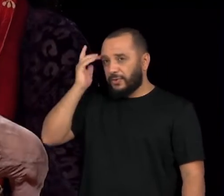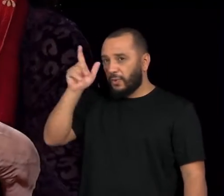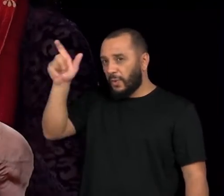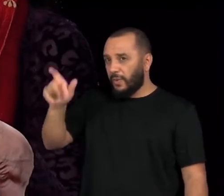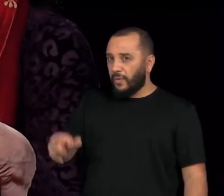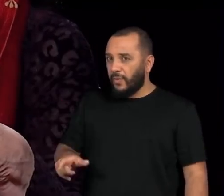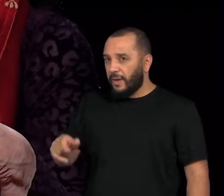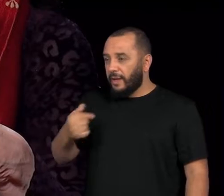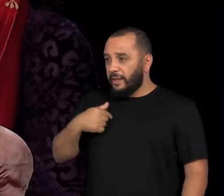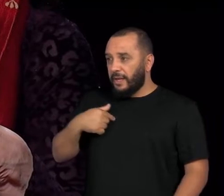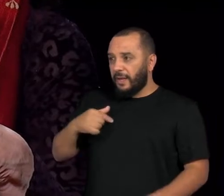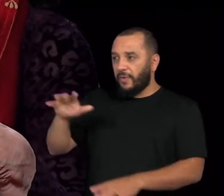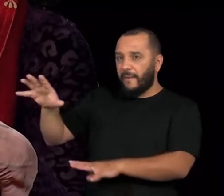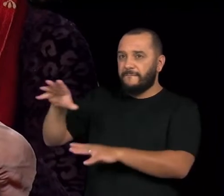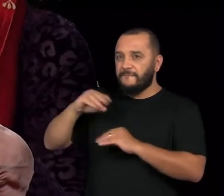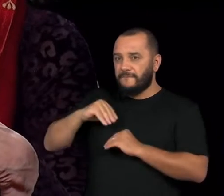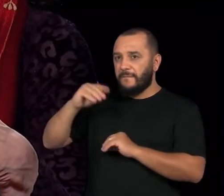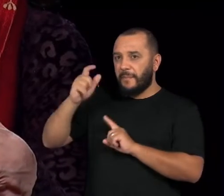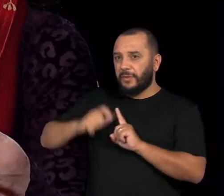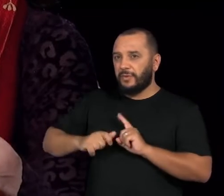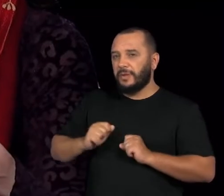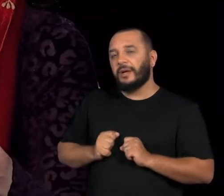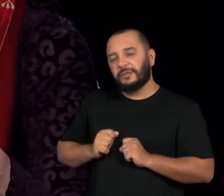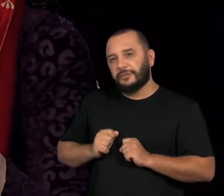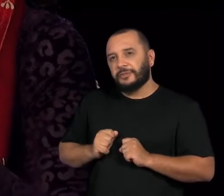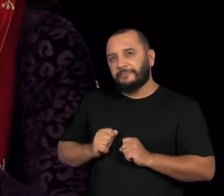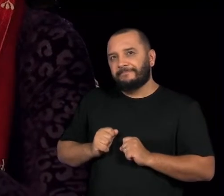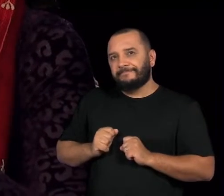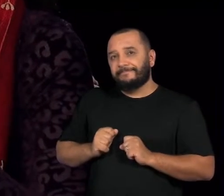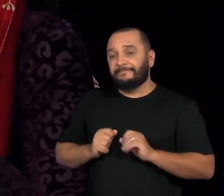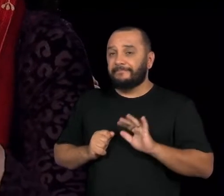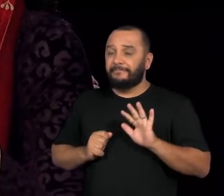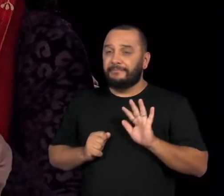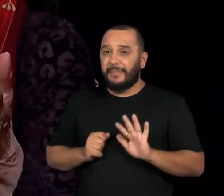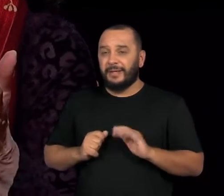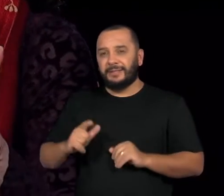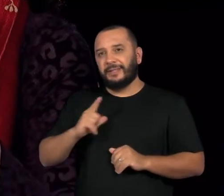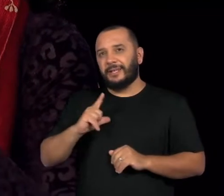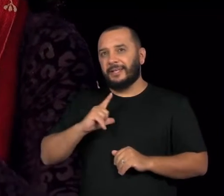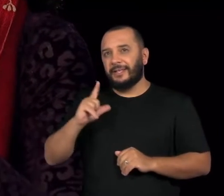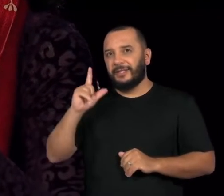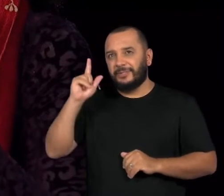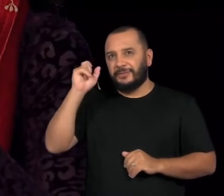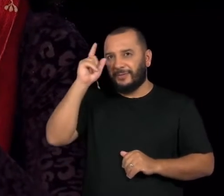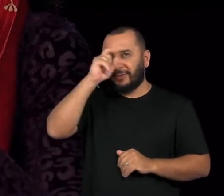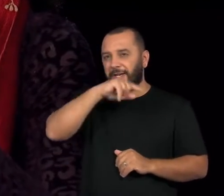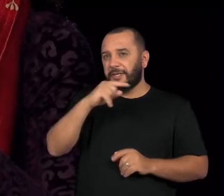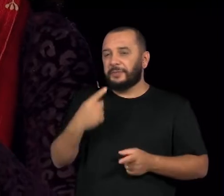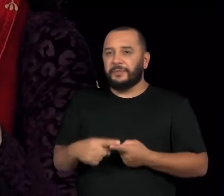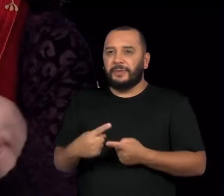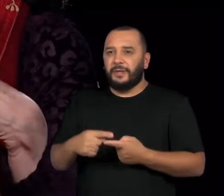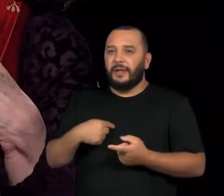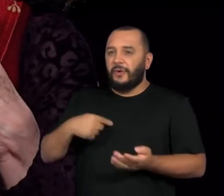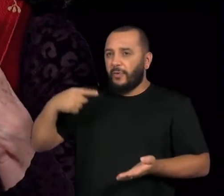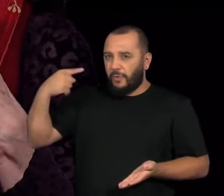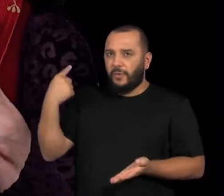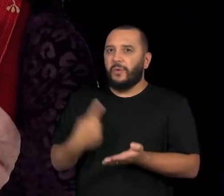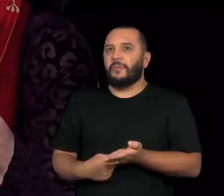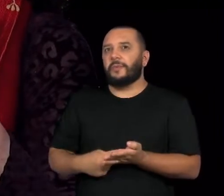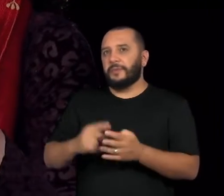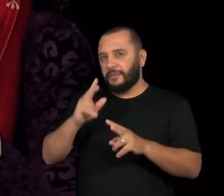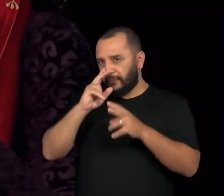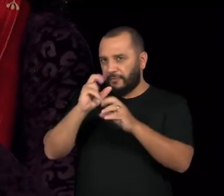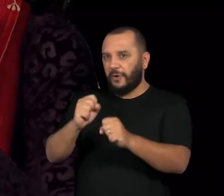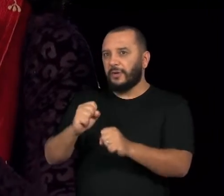guia. Eu acho que existe, por outro lado, a dificuldade de que é um compromisso interno muito